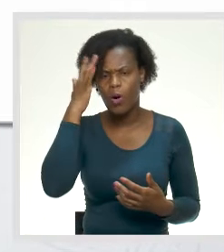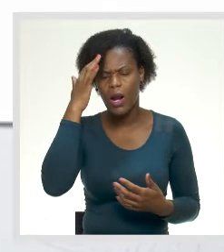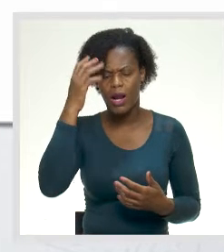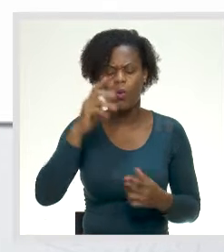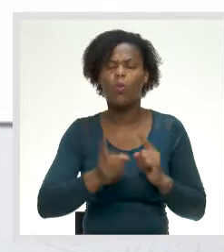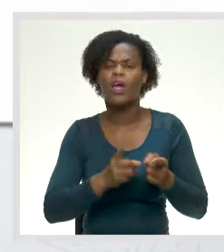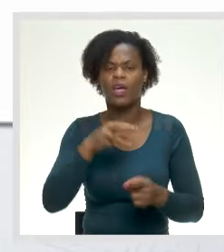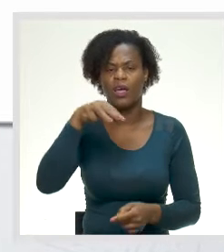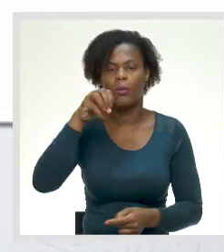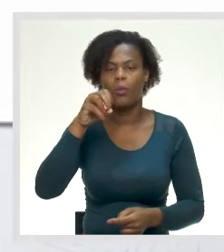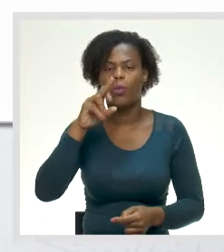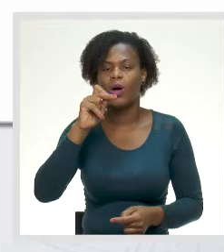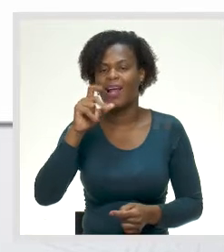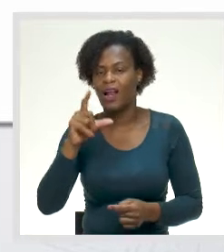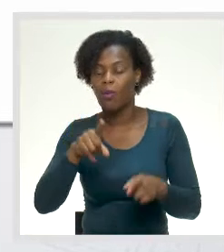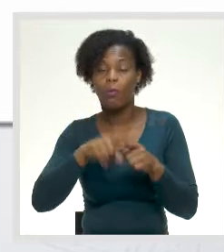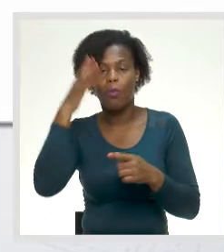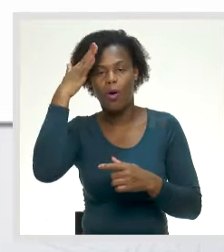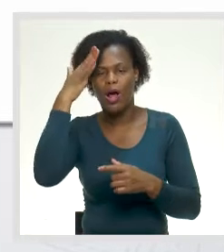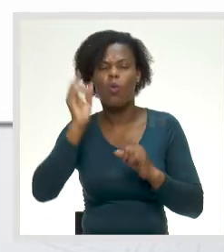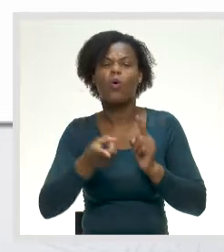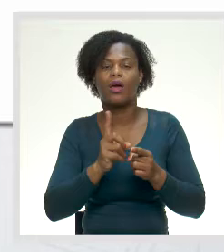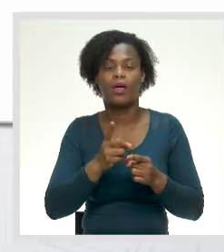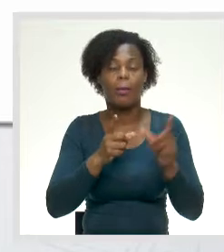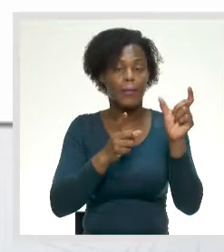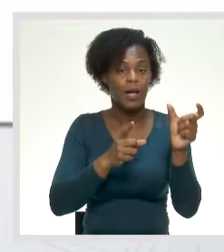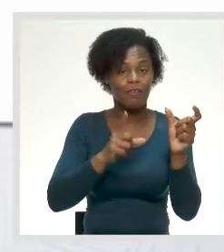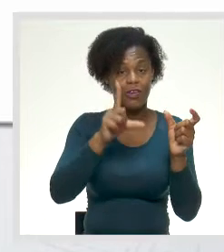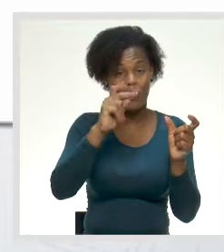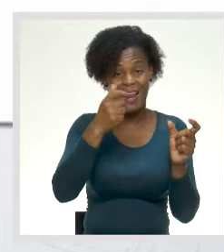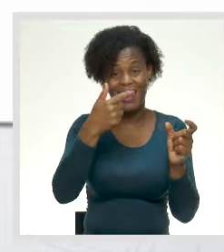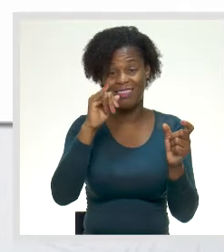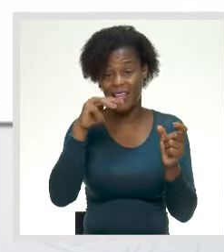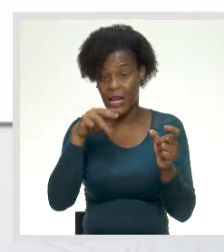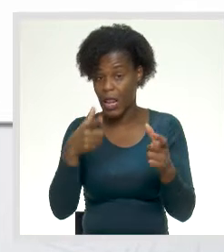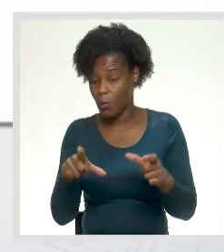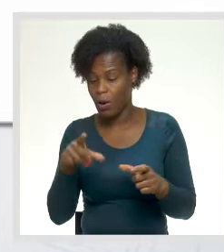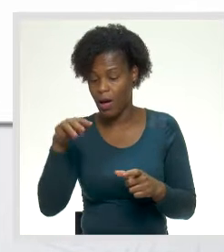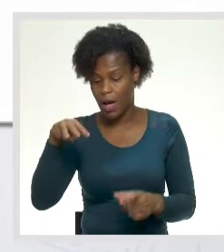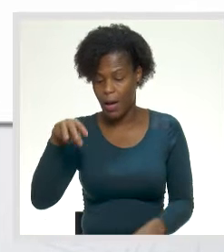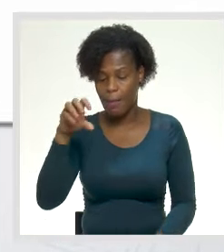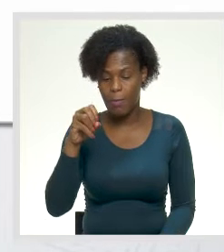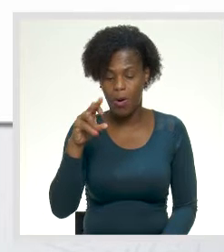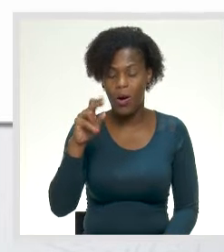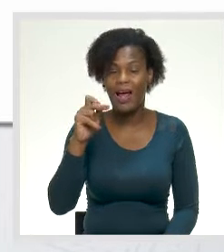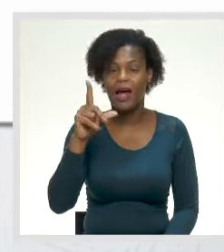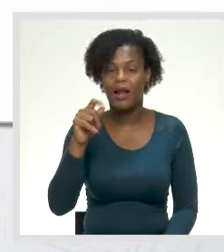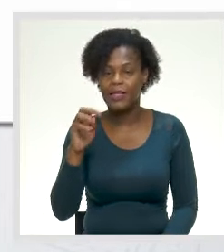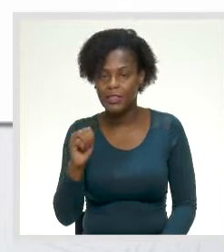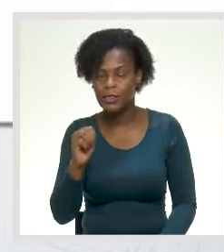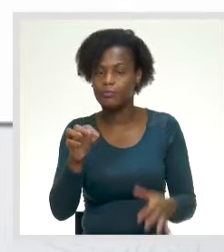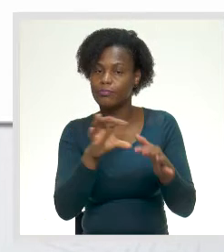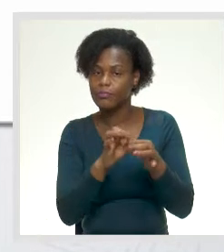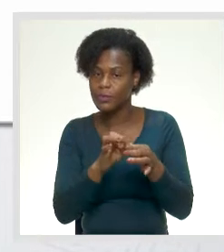moral? O termo moral veio do latim moralis, que significa relativo aos